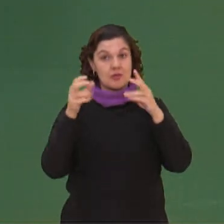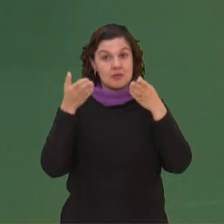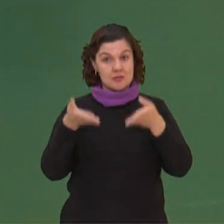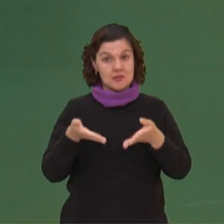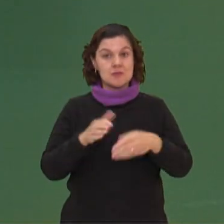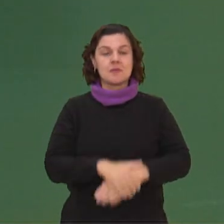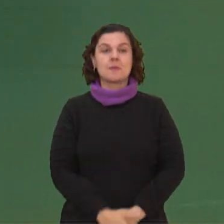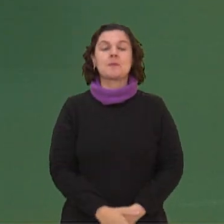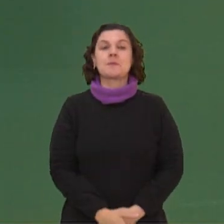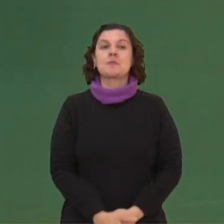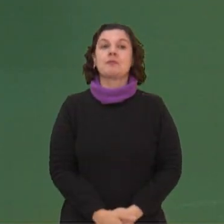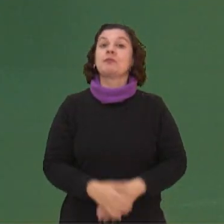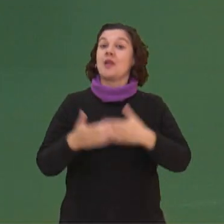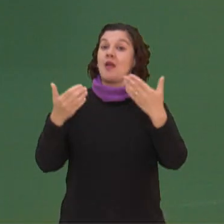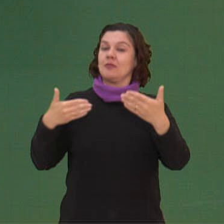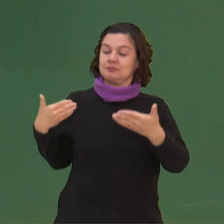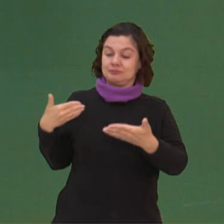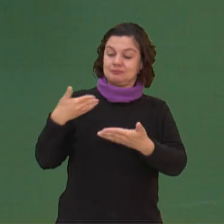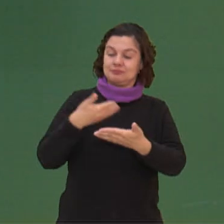bem.